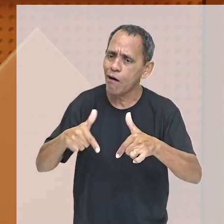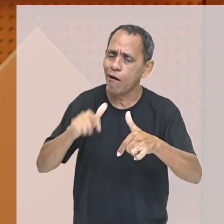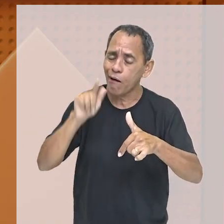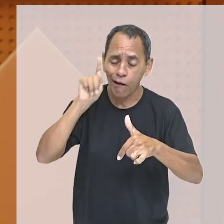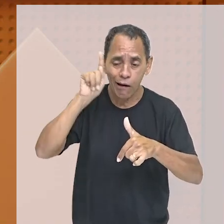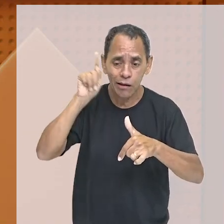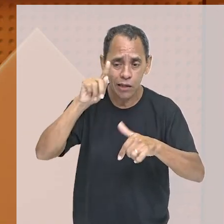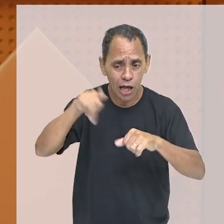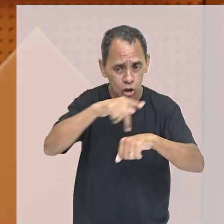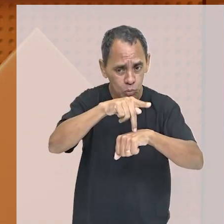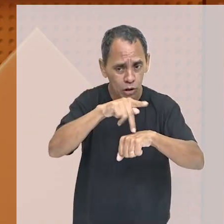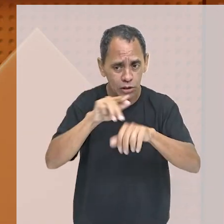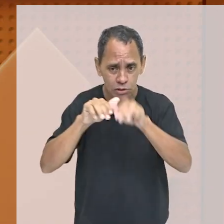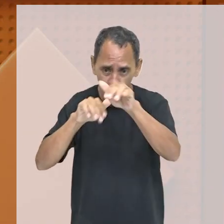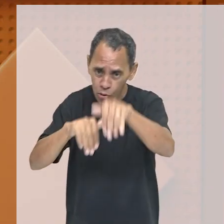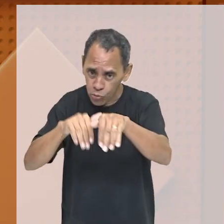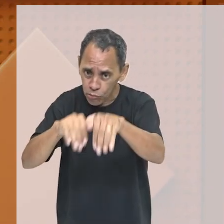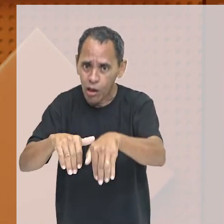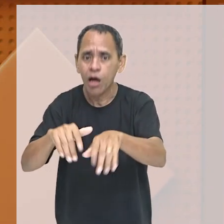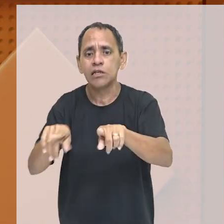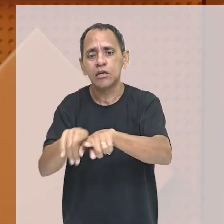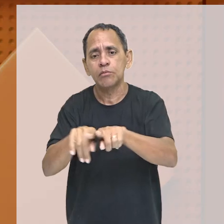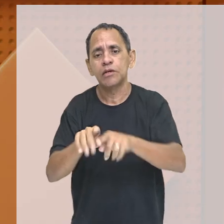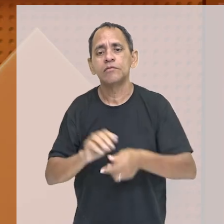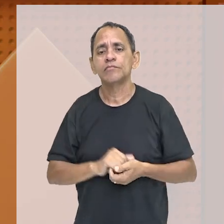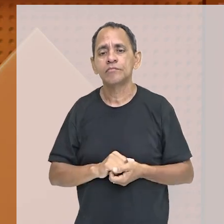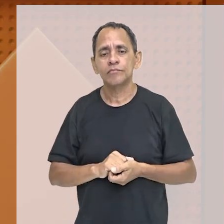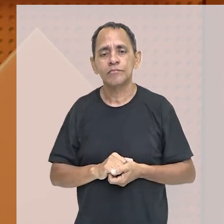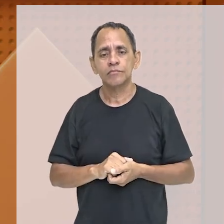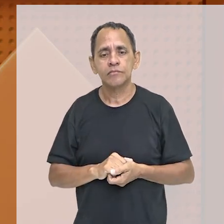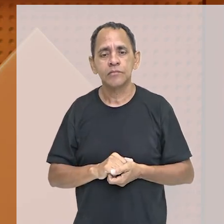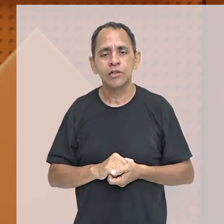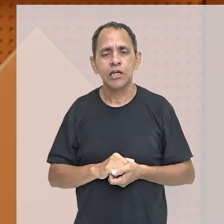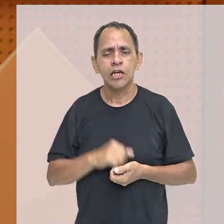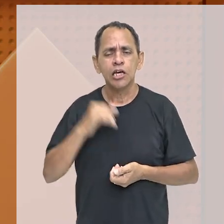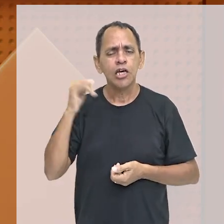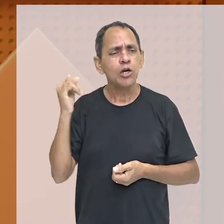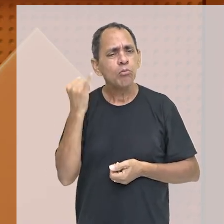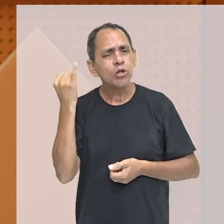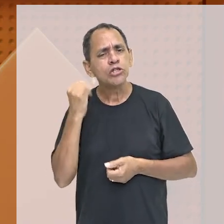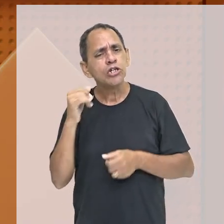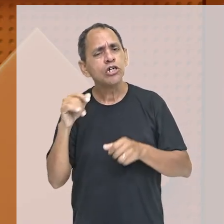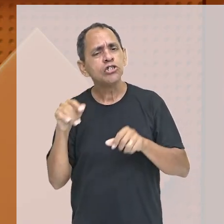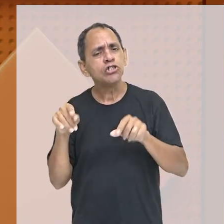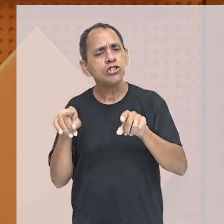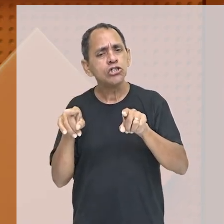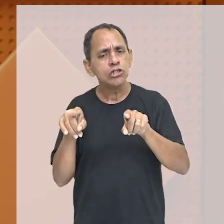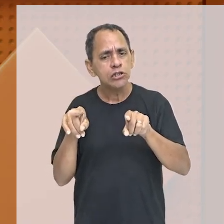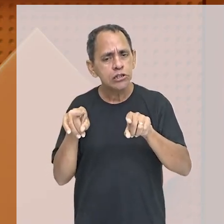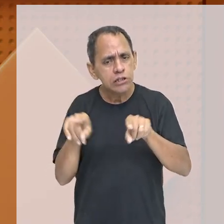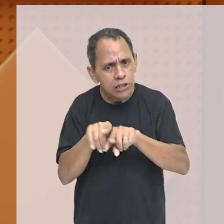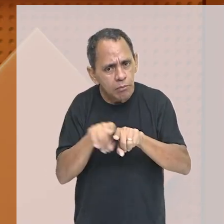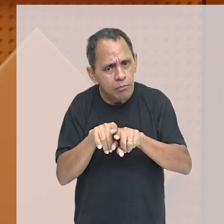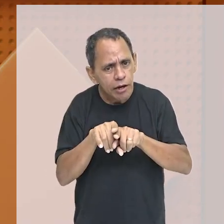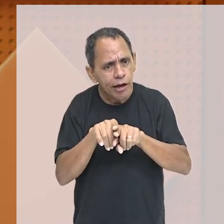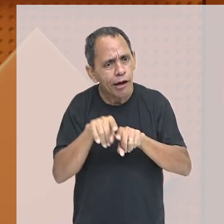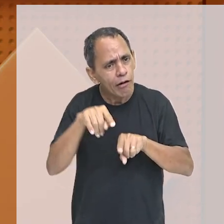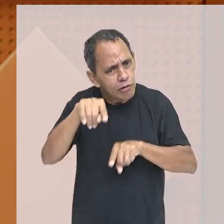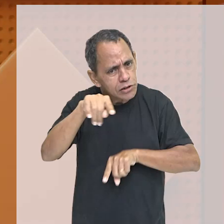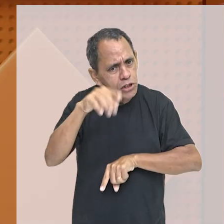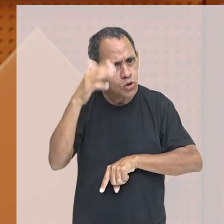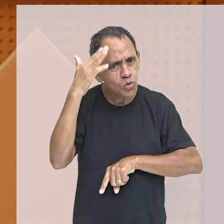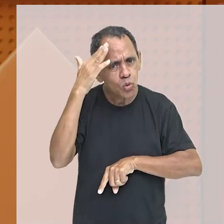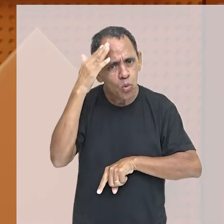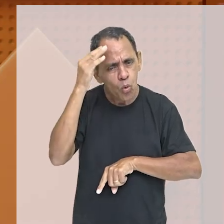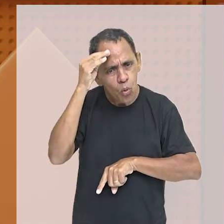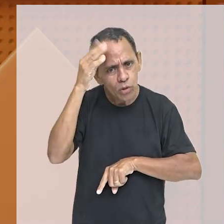na Austrália. Tem um detalhe importante que talvez você tenha se perguntado por que a mineração tem